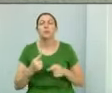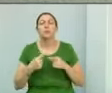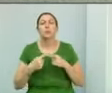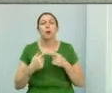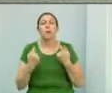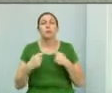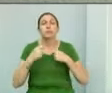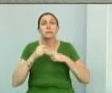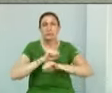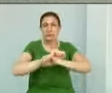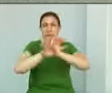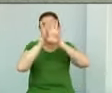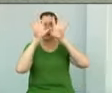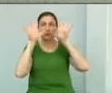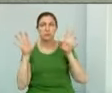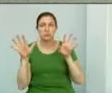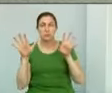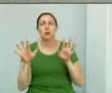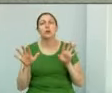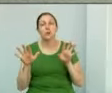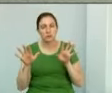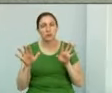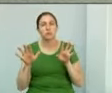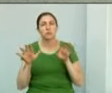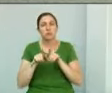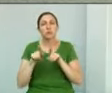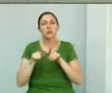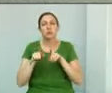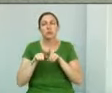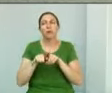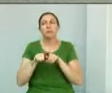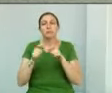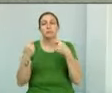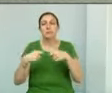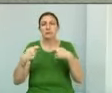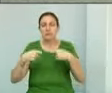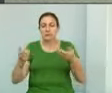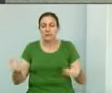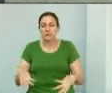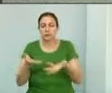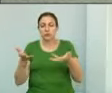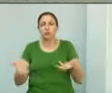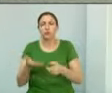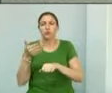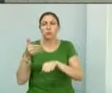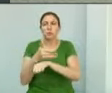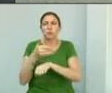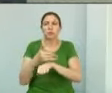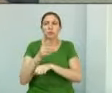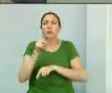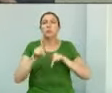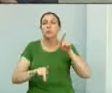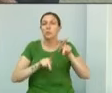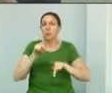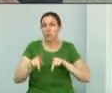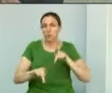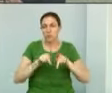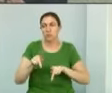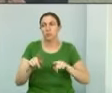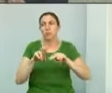transparência, então, é assegurada mediante incentivo à participação popular por meio de audiências públicas. Tá? Então, por isso que nós estamos